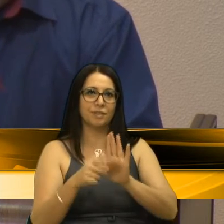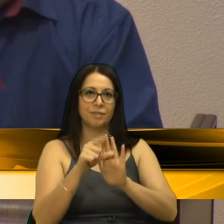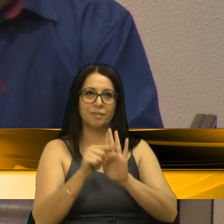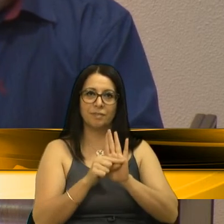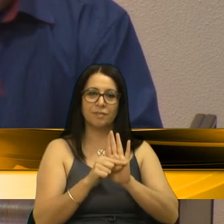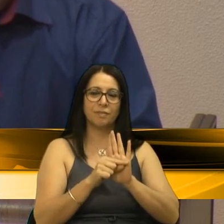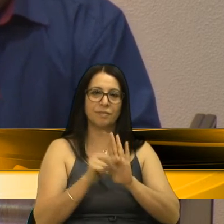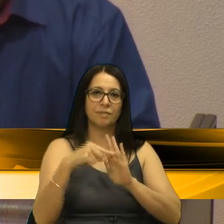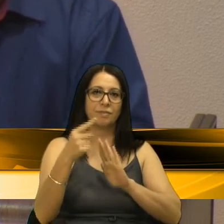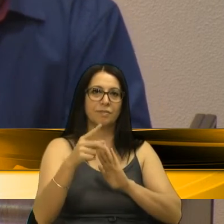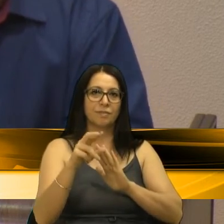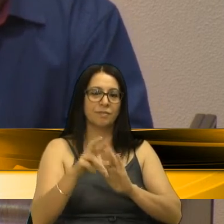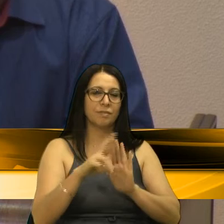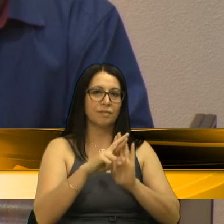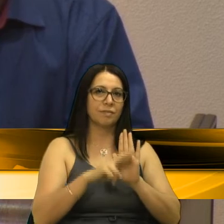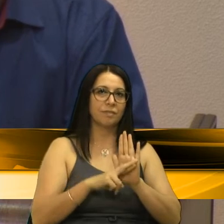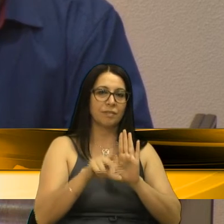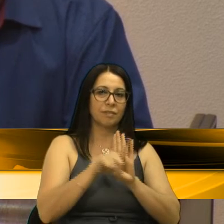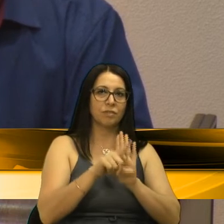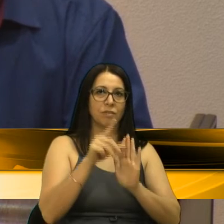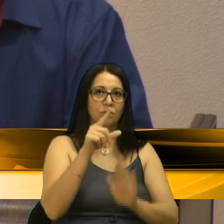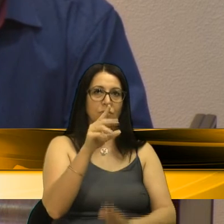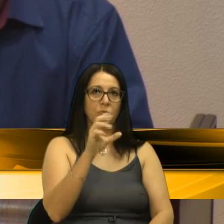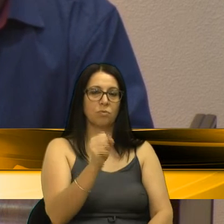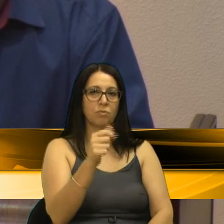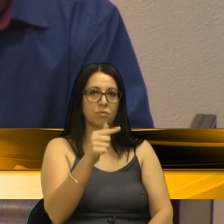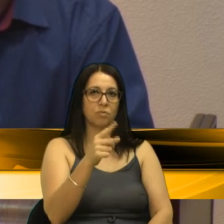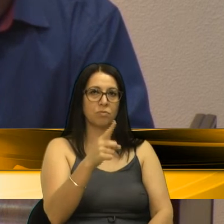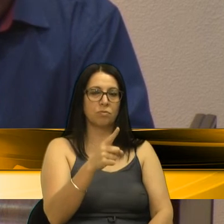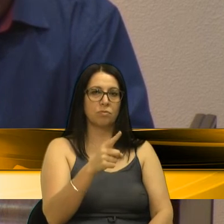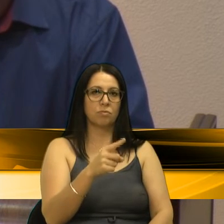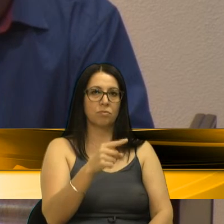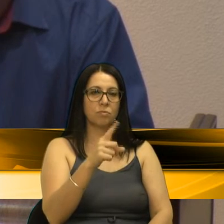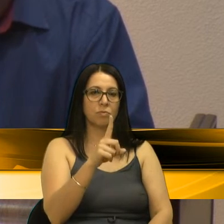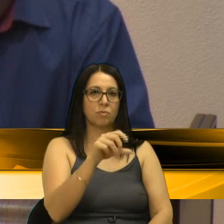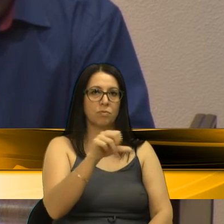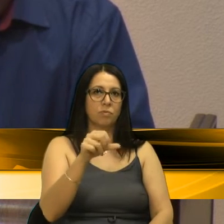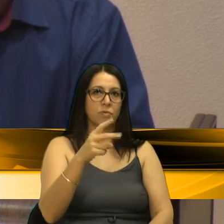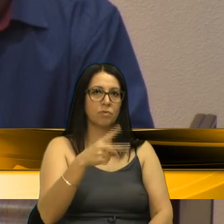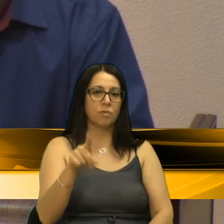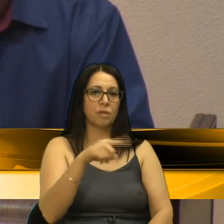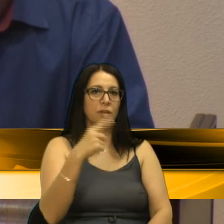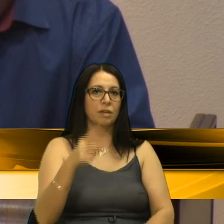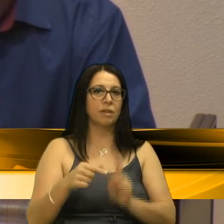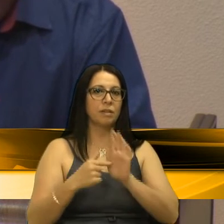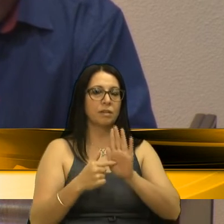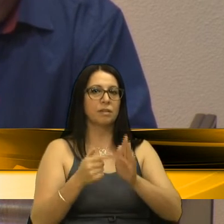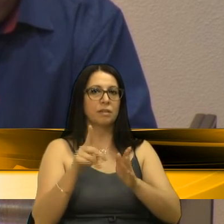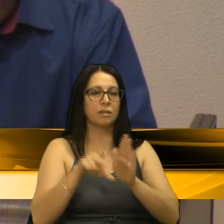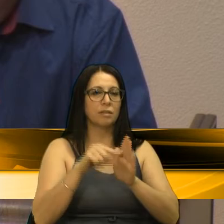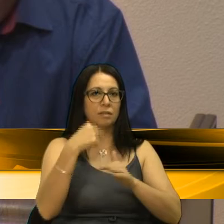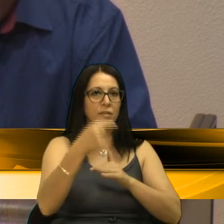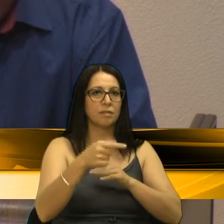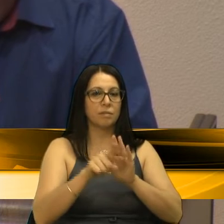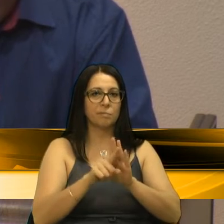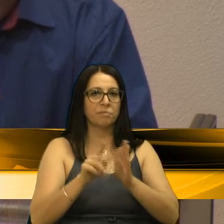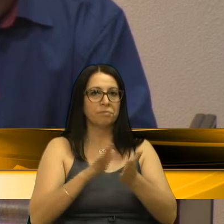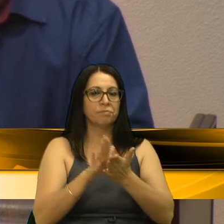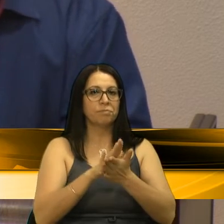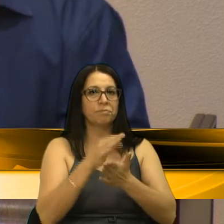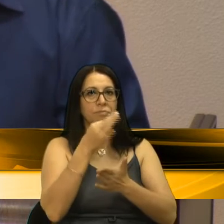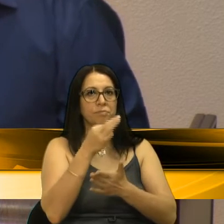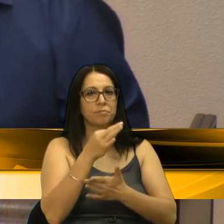da publicação dessa lei para propor seu regimento interno. Artigo 19. O processo eleitoral do CMS deverá ocorrer em até 90 dias